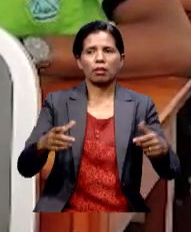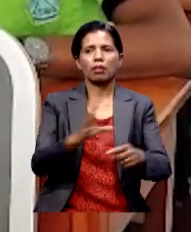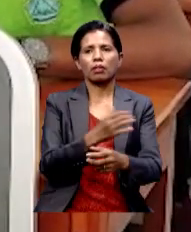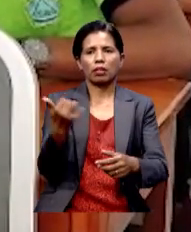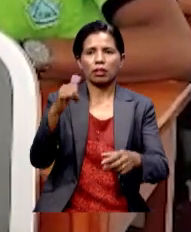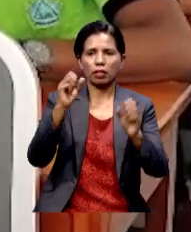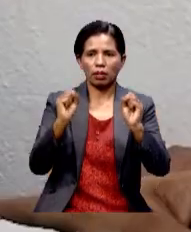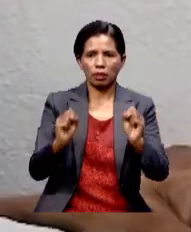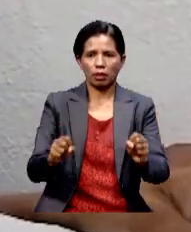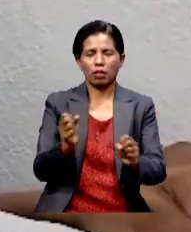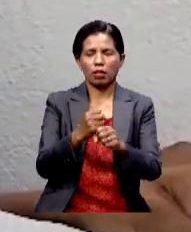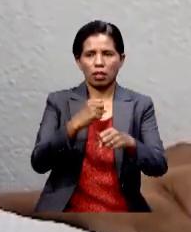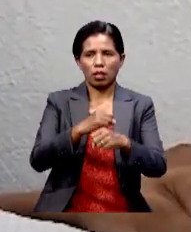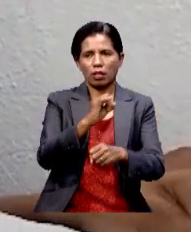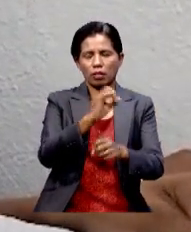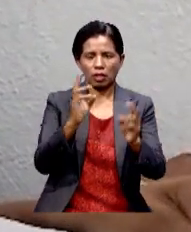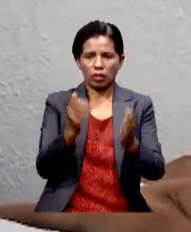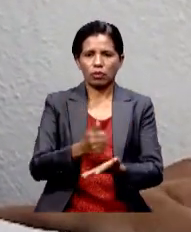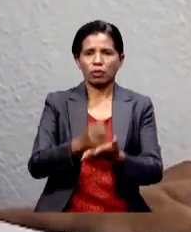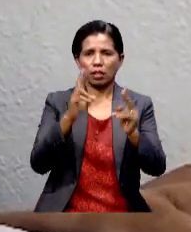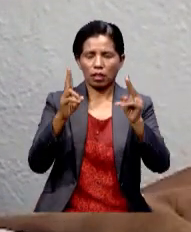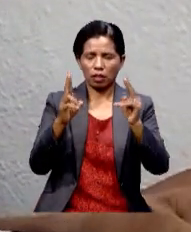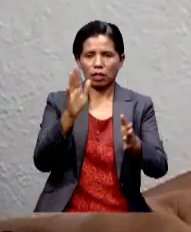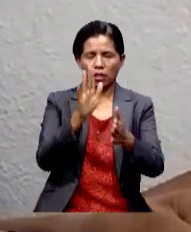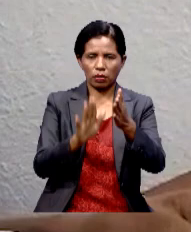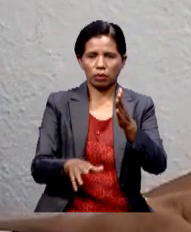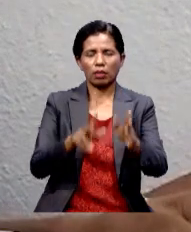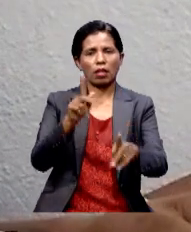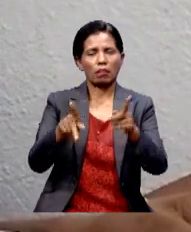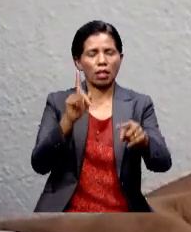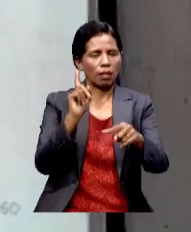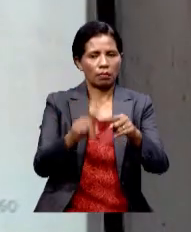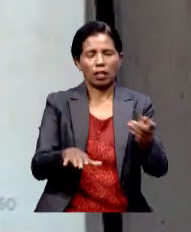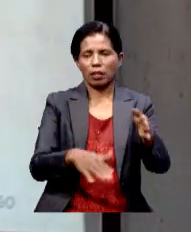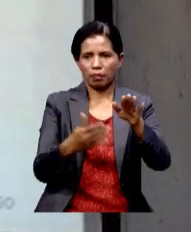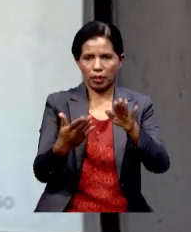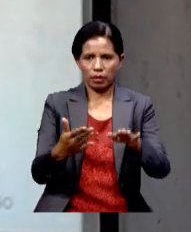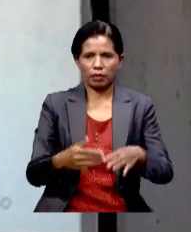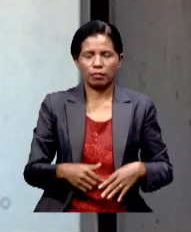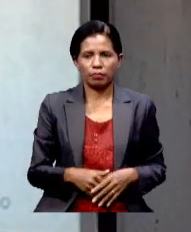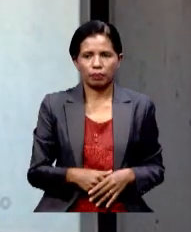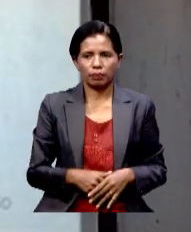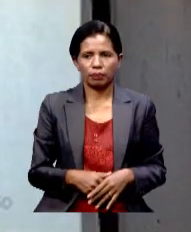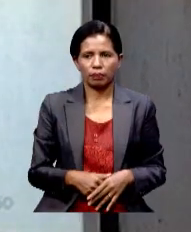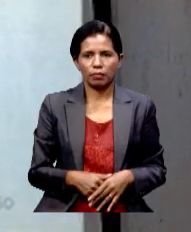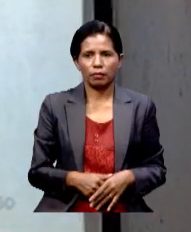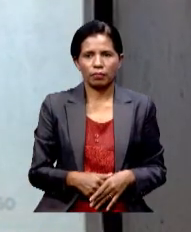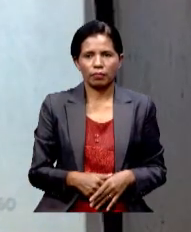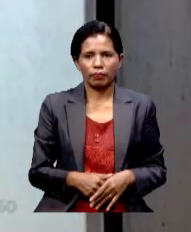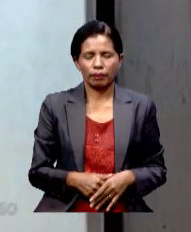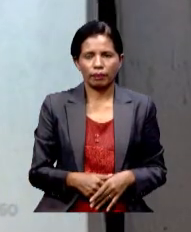vela imediatamente ralo a intervenção lalais, onde reduz mortalidade no morbilidade. Ataca